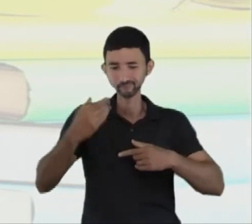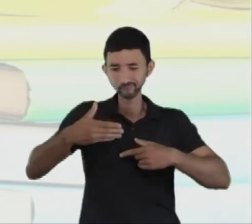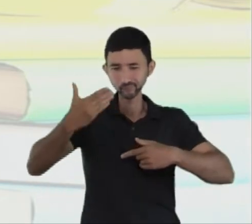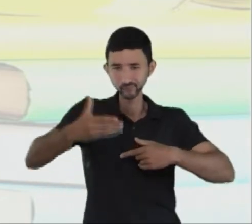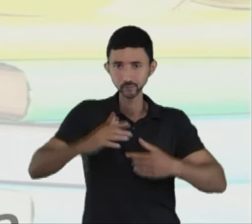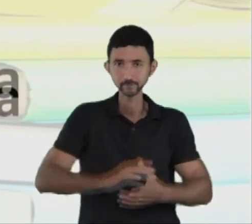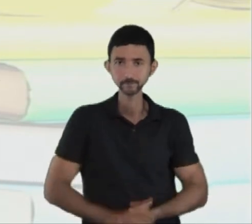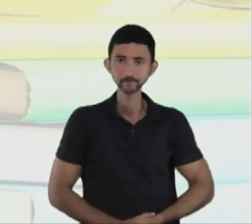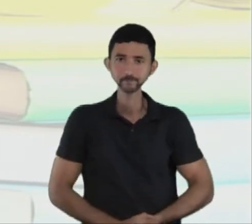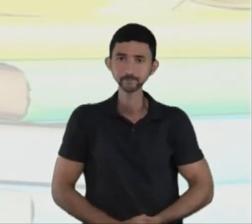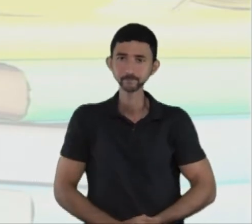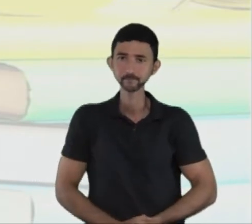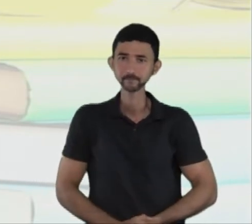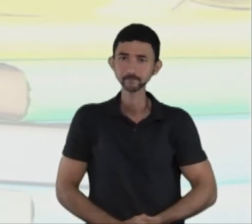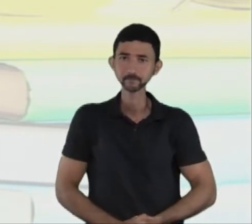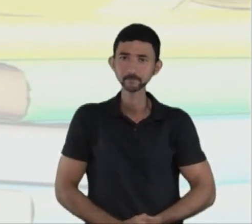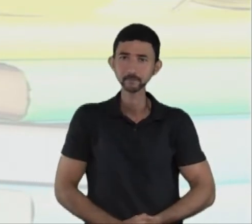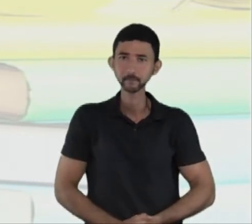Vamos continuar aqui.